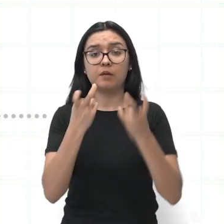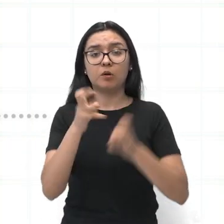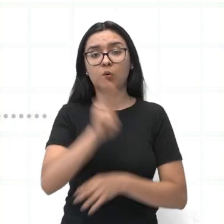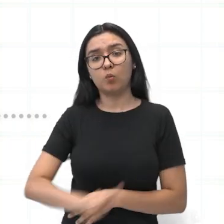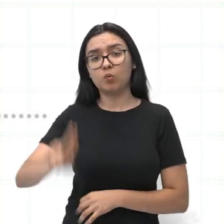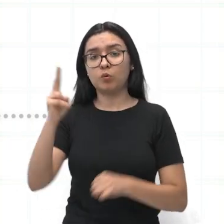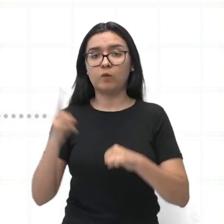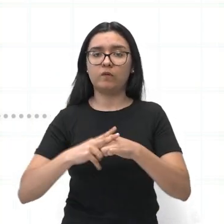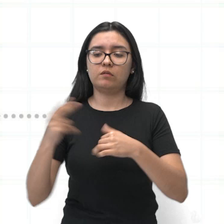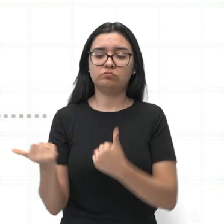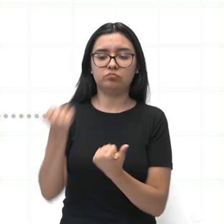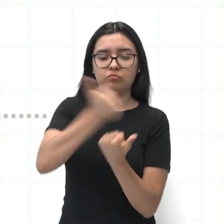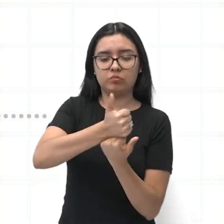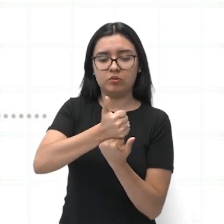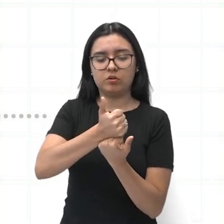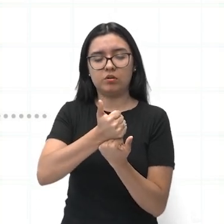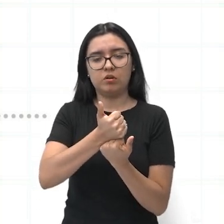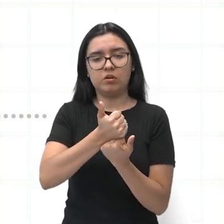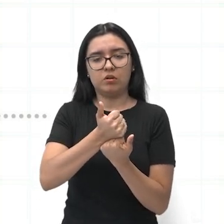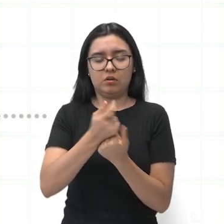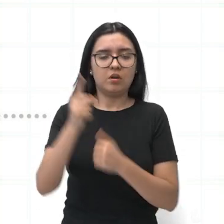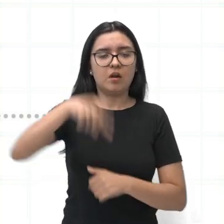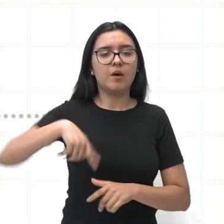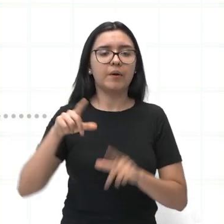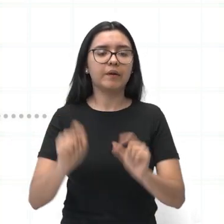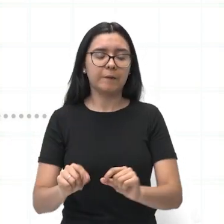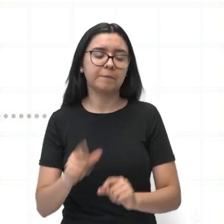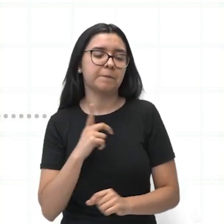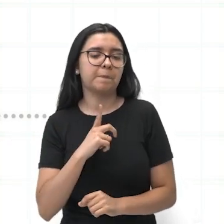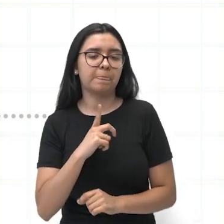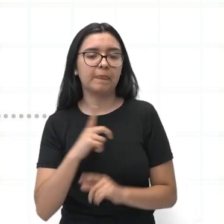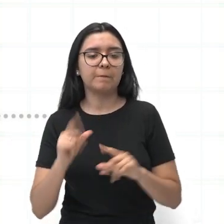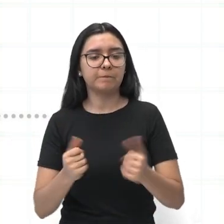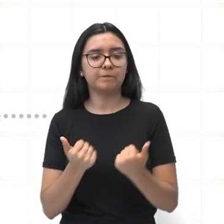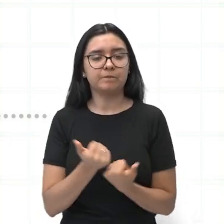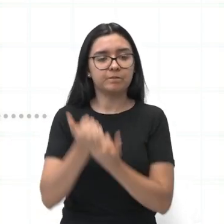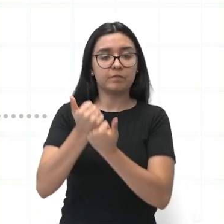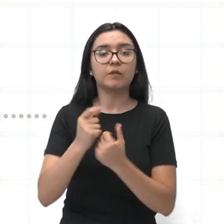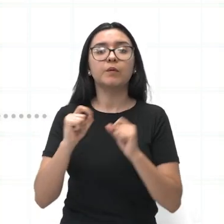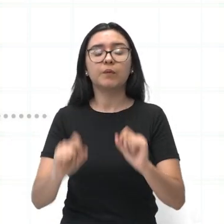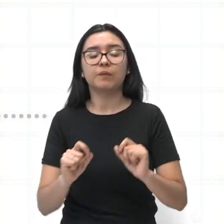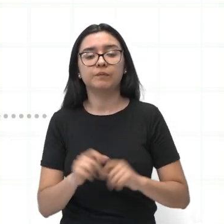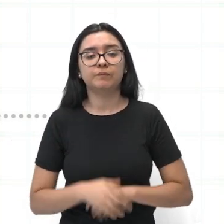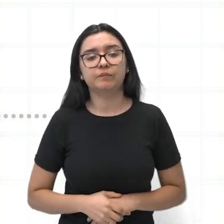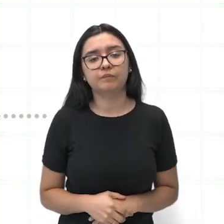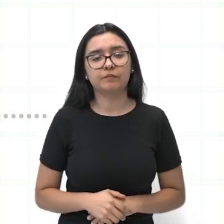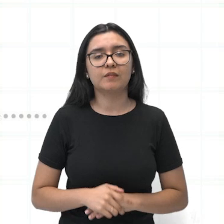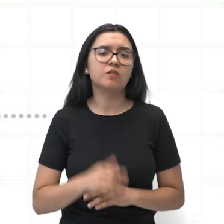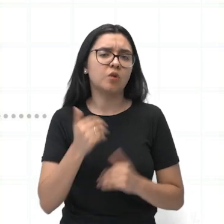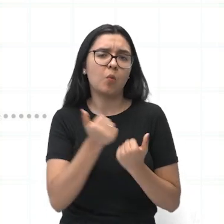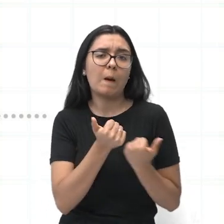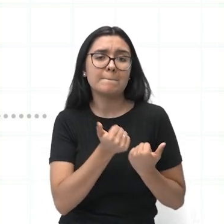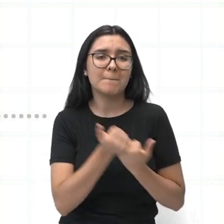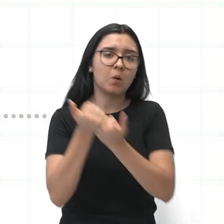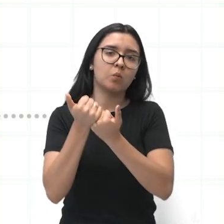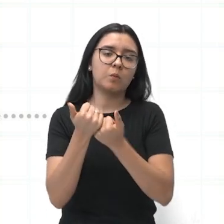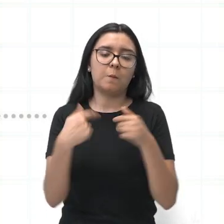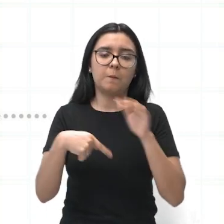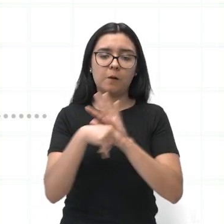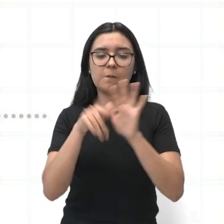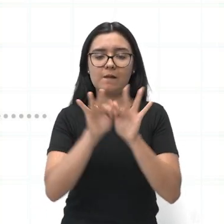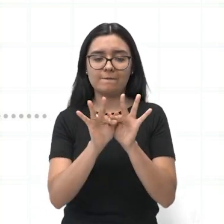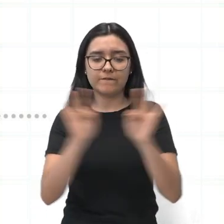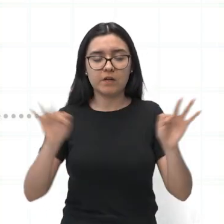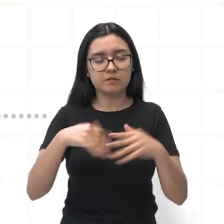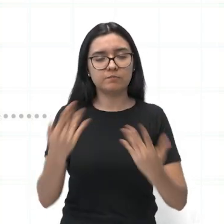uso de verbos auxiliares, eles geralmente são verbos que estão dando apoio, que estão, no